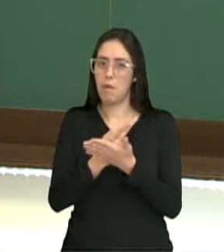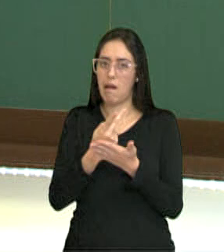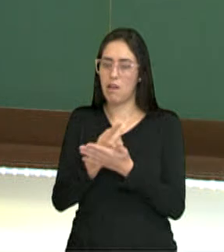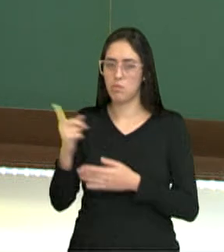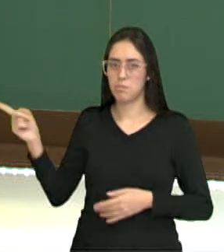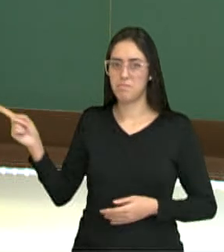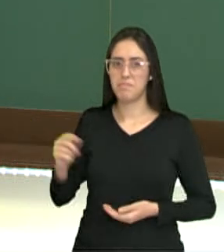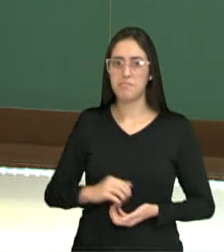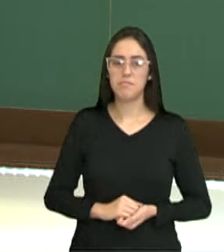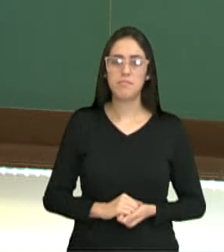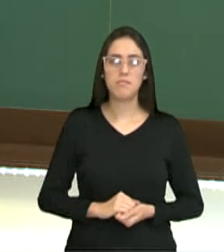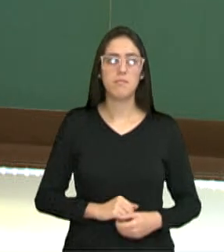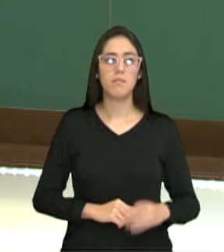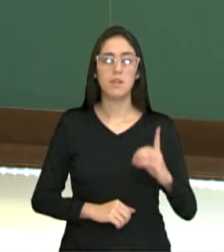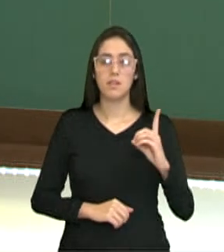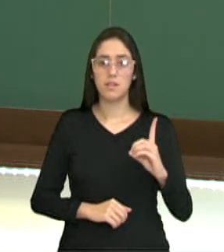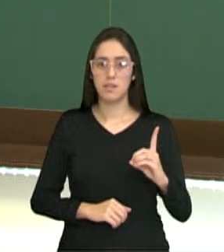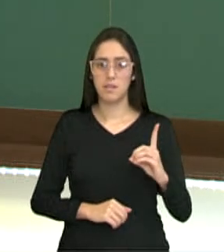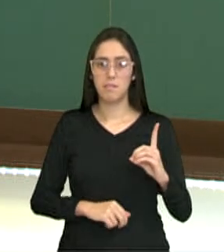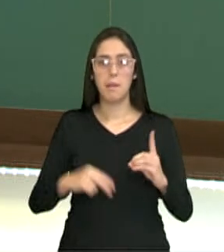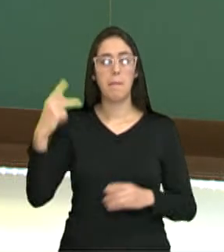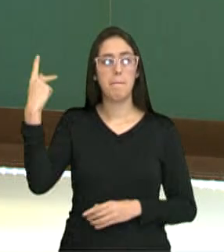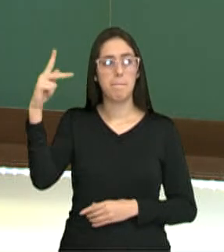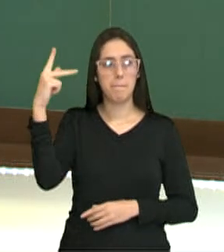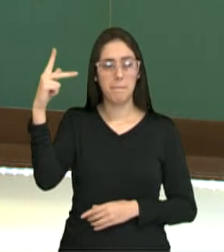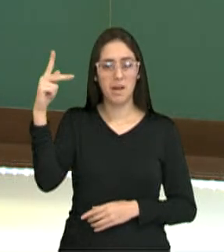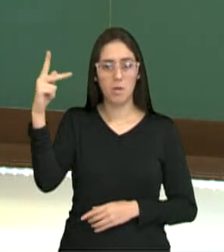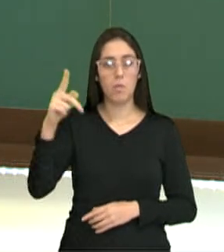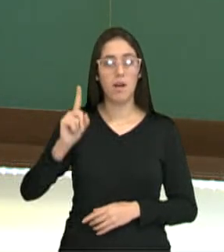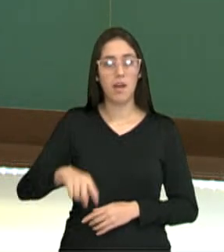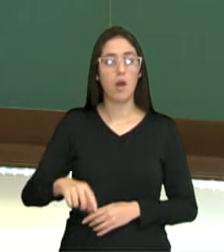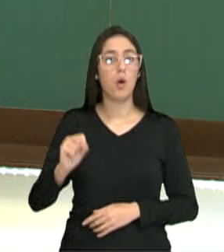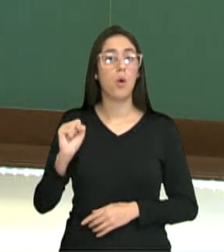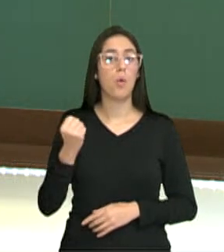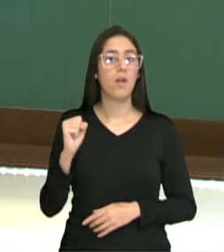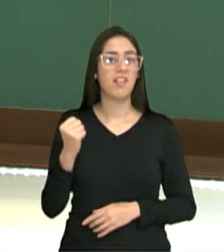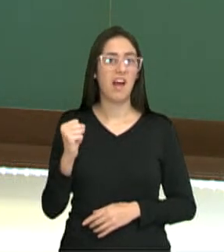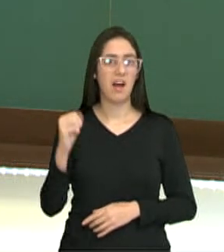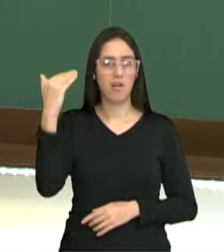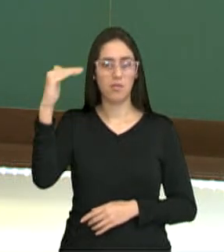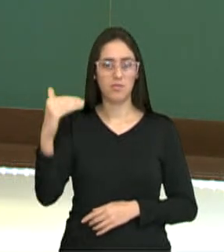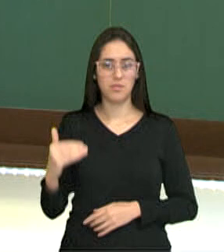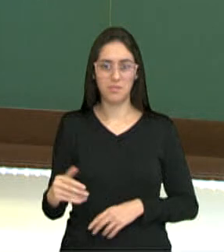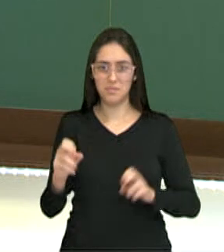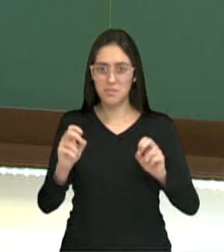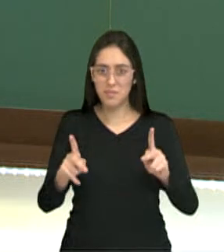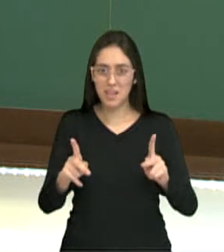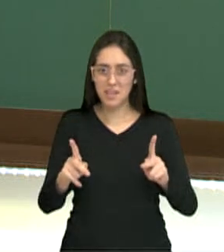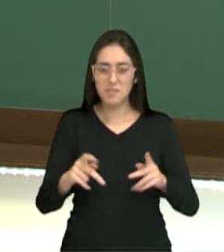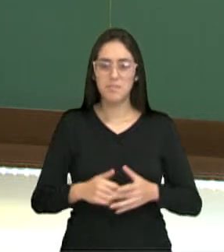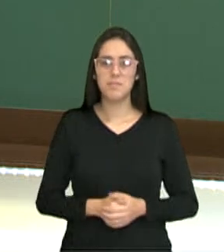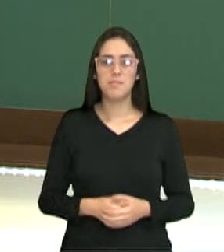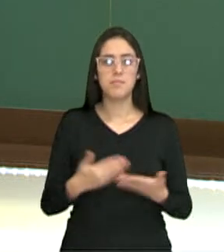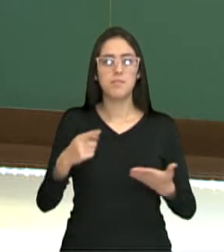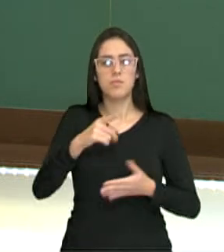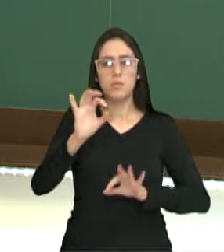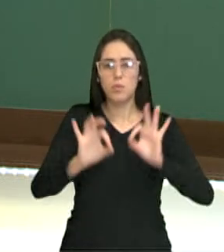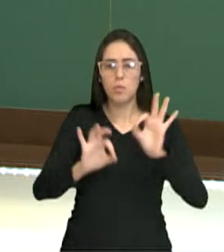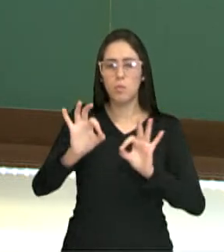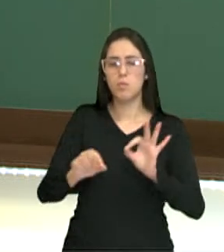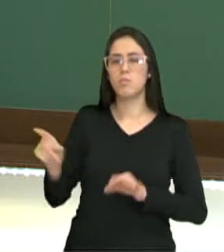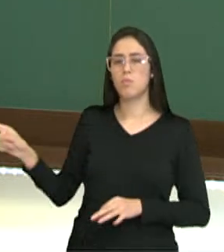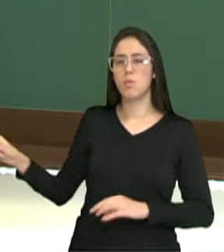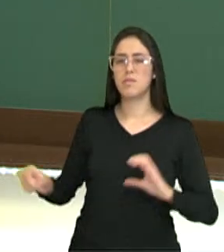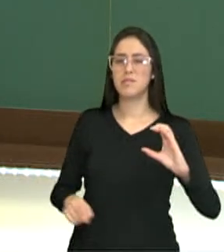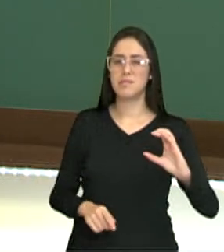Paraguai es el 8º en la clasificación. beleza? Tá? Arrumem lá, ó, a